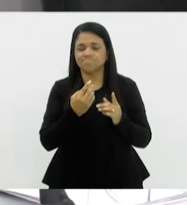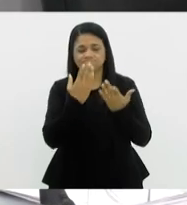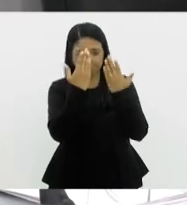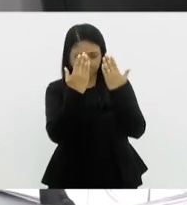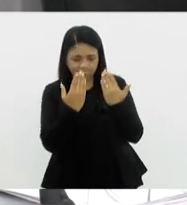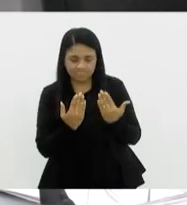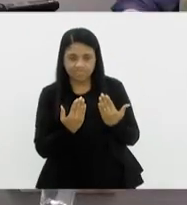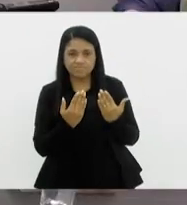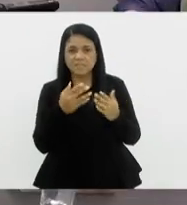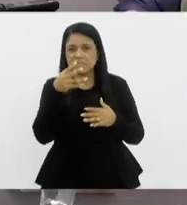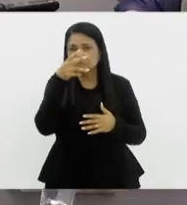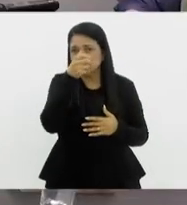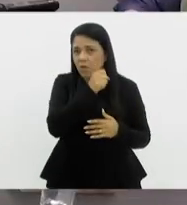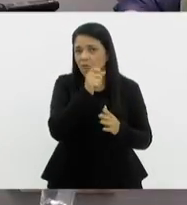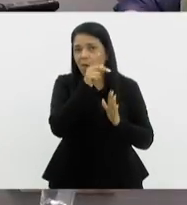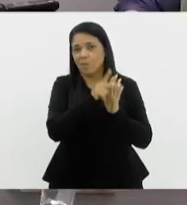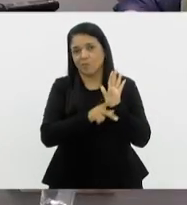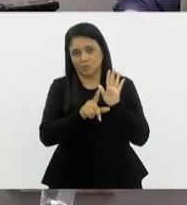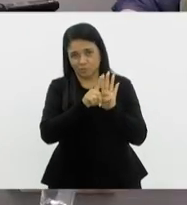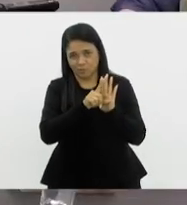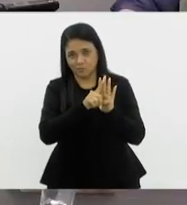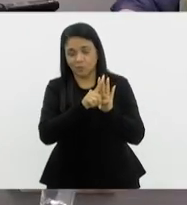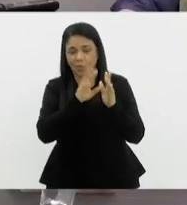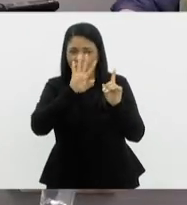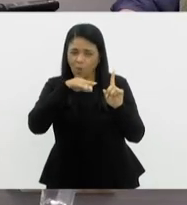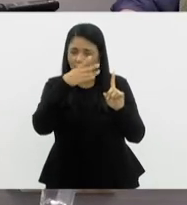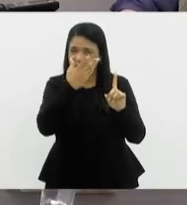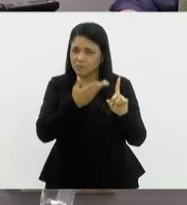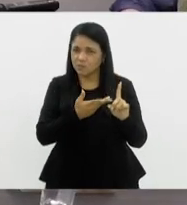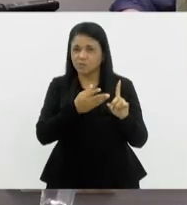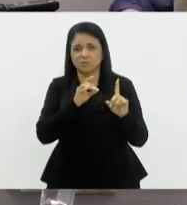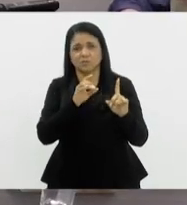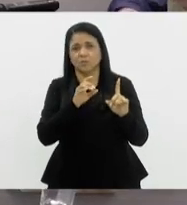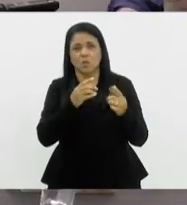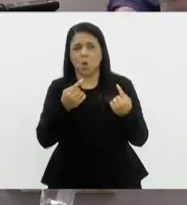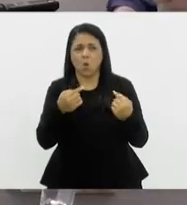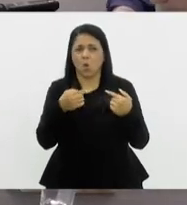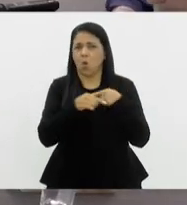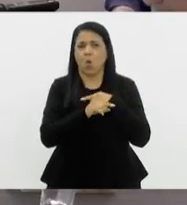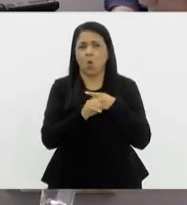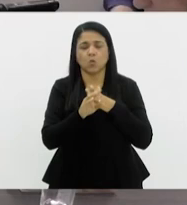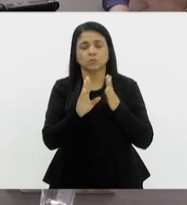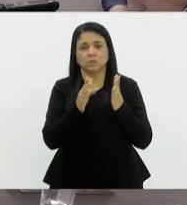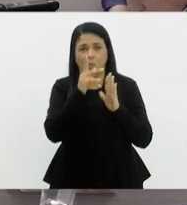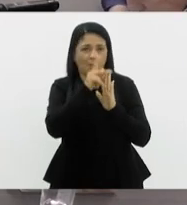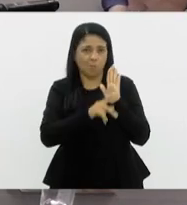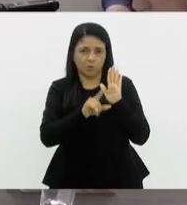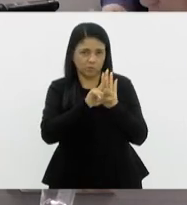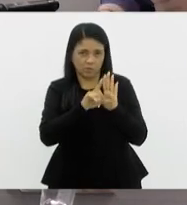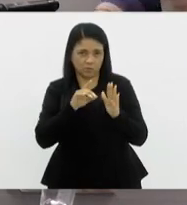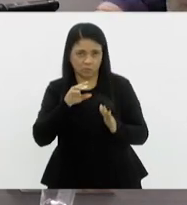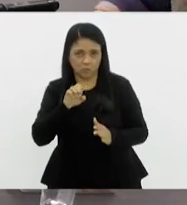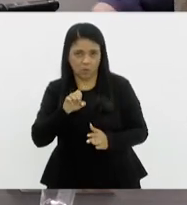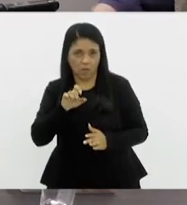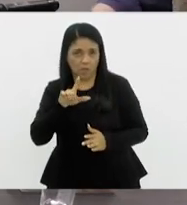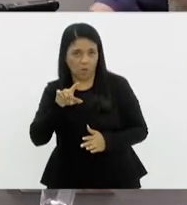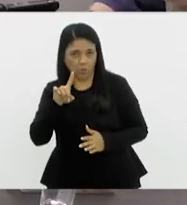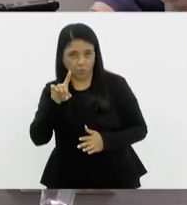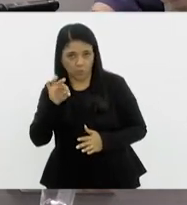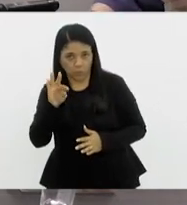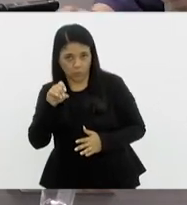tentar salvar um projeto. E aí, obviamente, homenageando. Não, nada contra o projeto do deputado Elton Cristo, muito pelo contrário, a gente tem respeitado